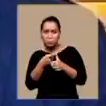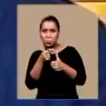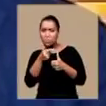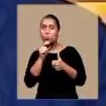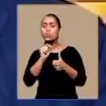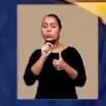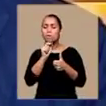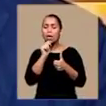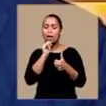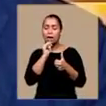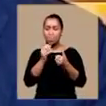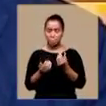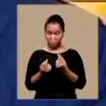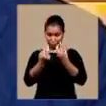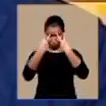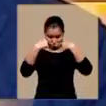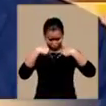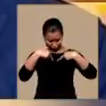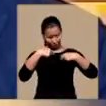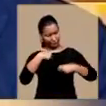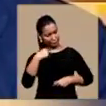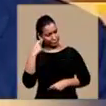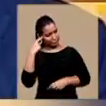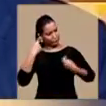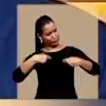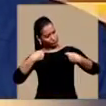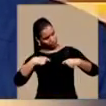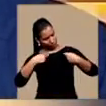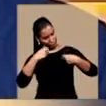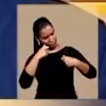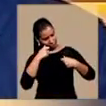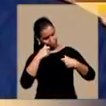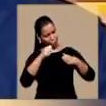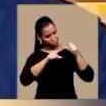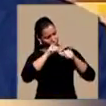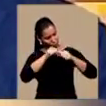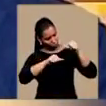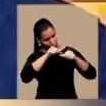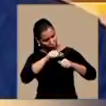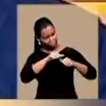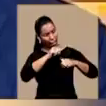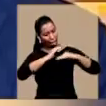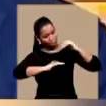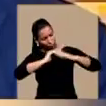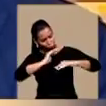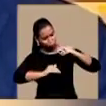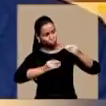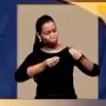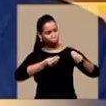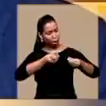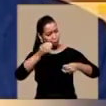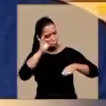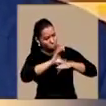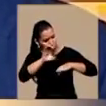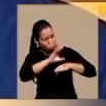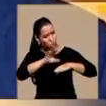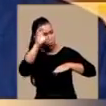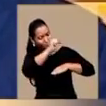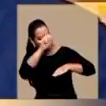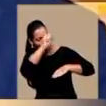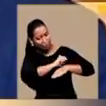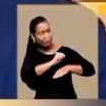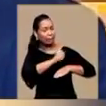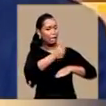primeiros passos é ele olhar para ele mesmo e falar assim, será que eu precisaria de uma reciclagem na minha carreira? Fazer um